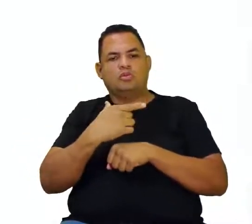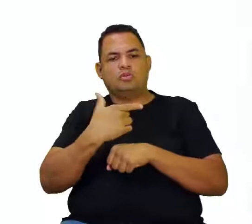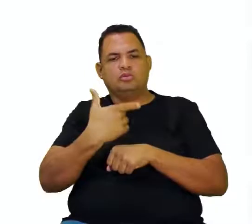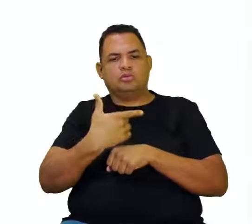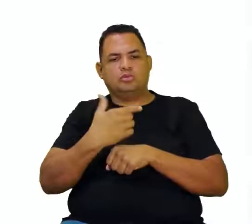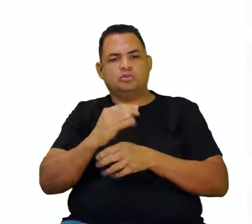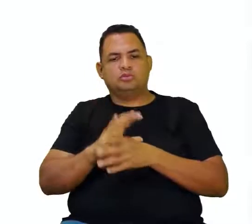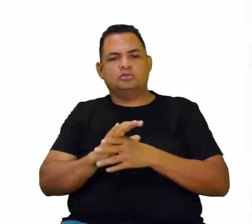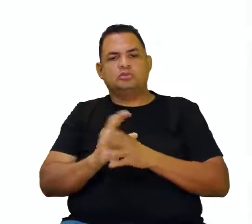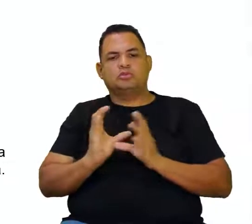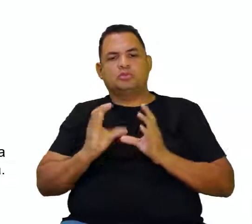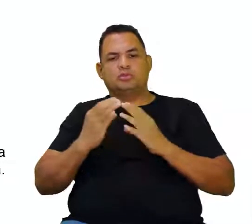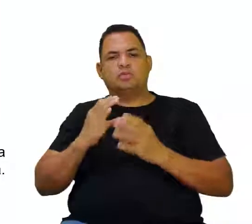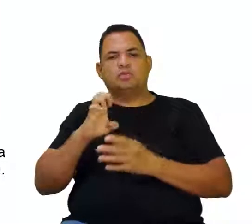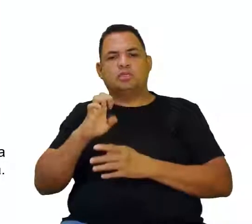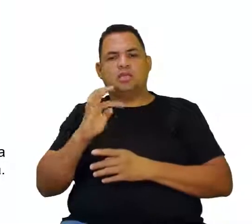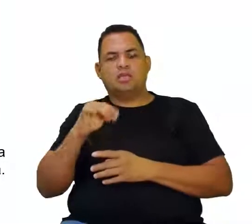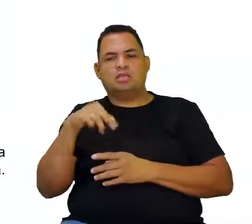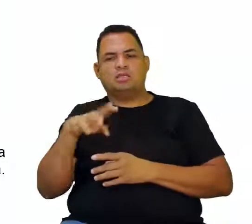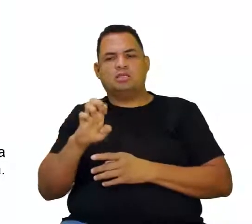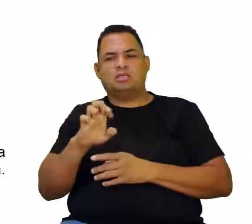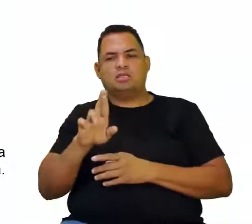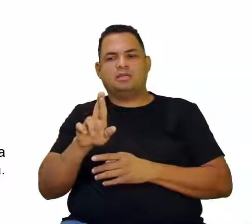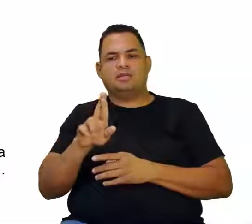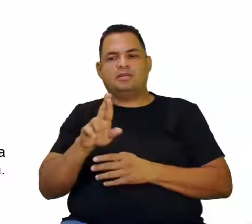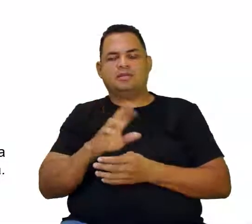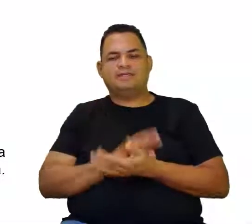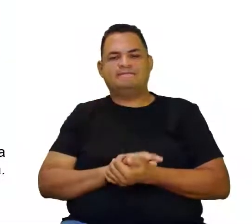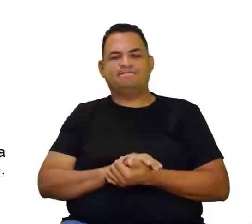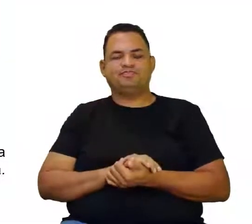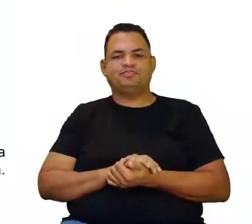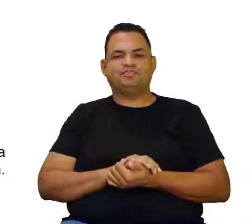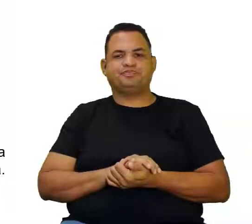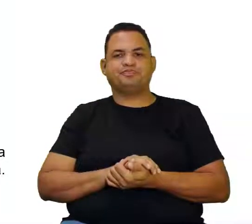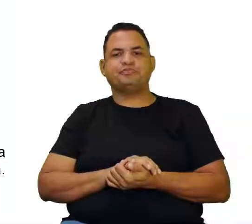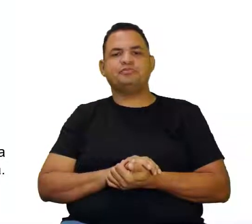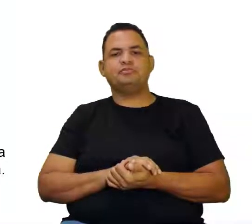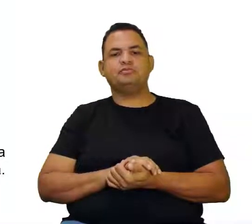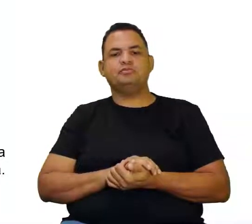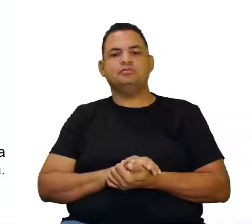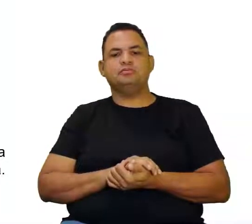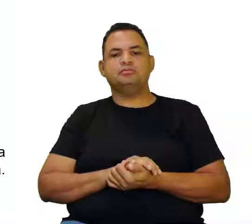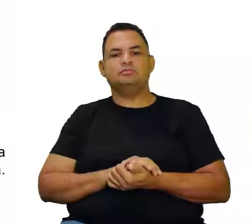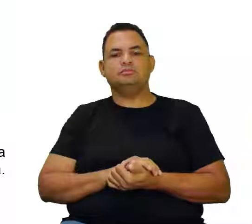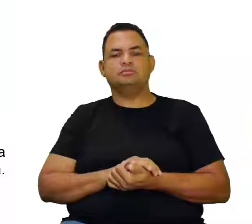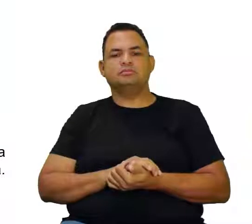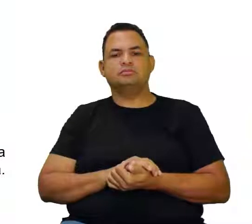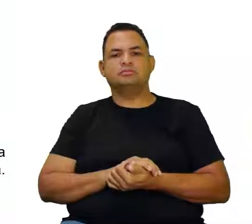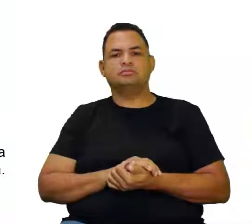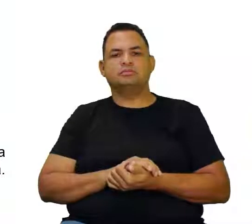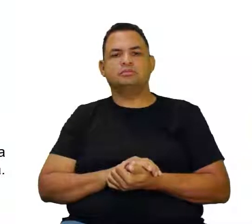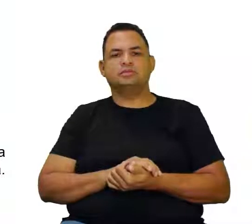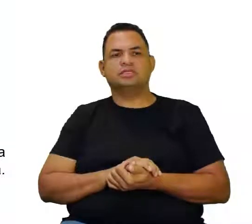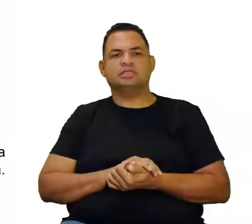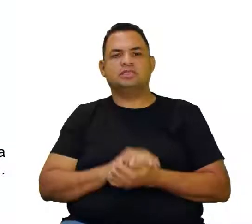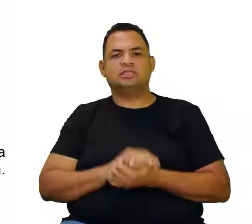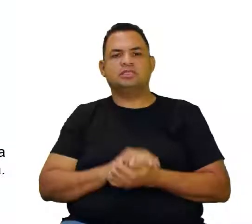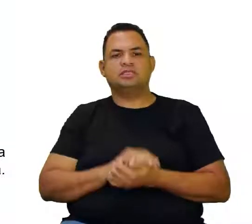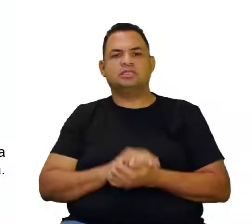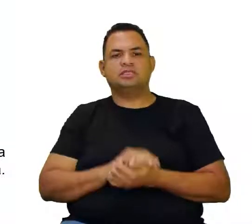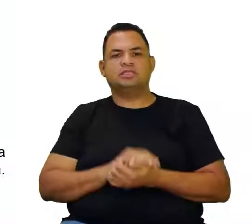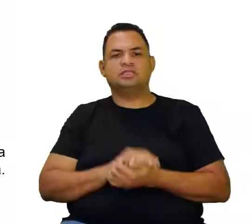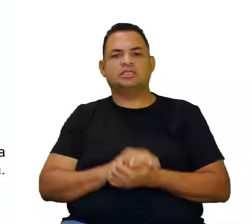grupamento éter. De que ele está falando? Ele está falando, gente, das funções aqui, ó.